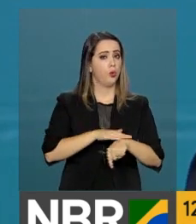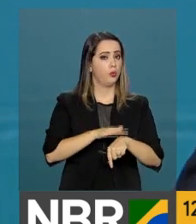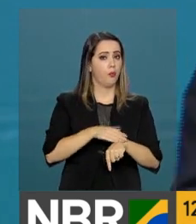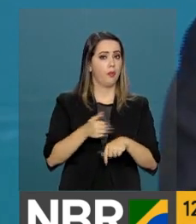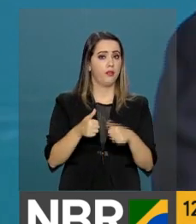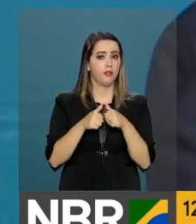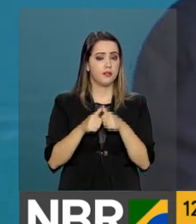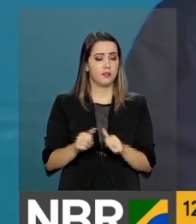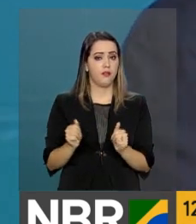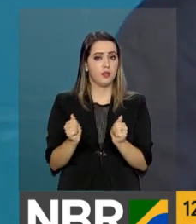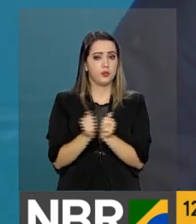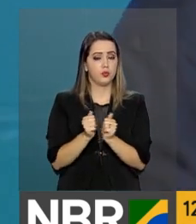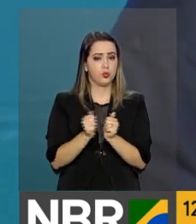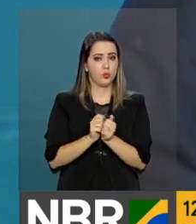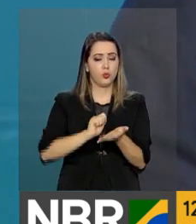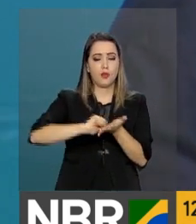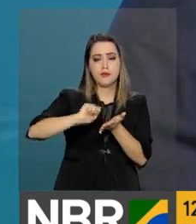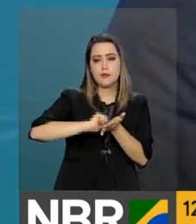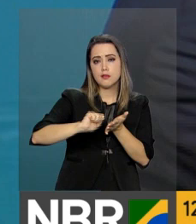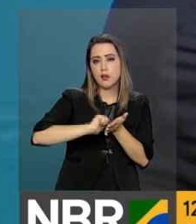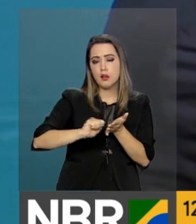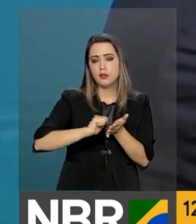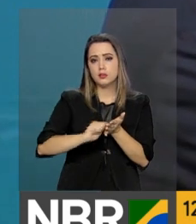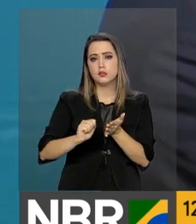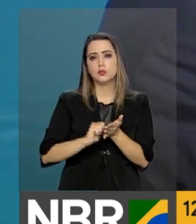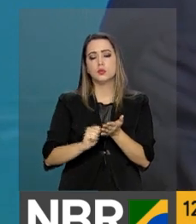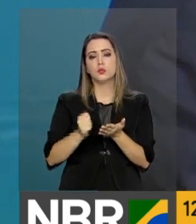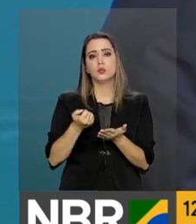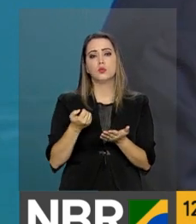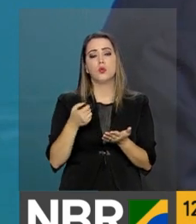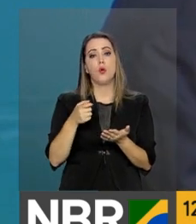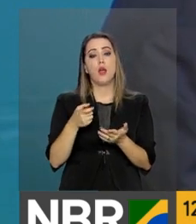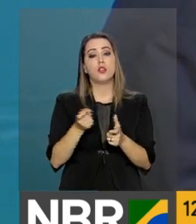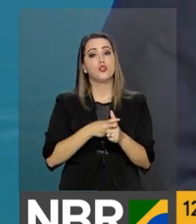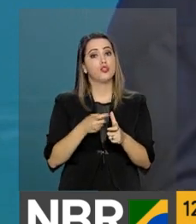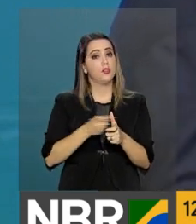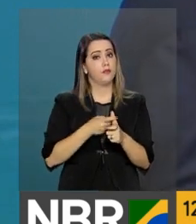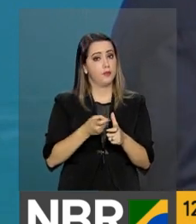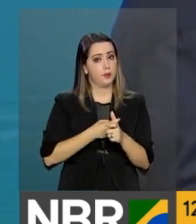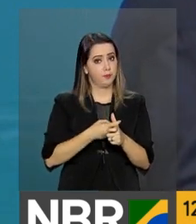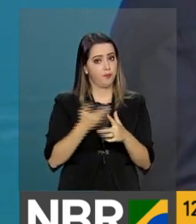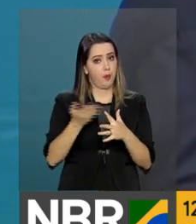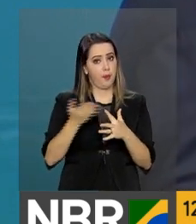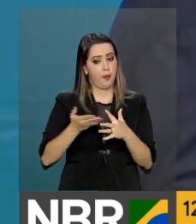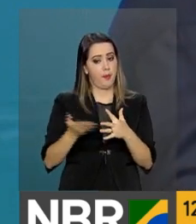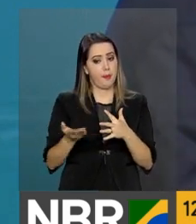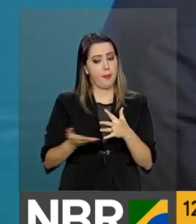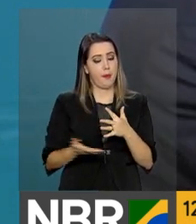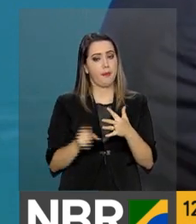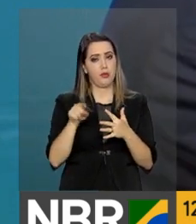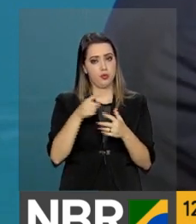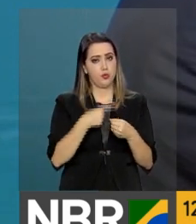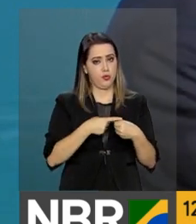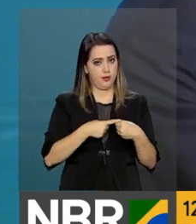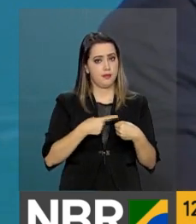aqui, penso eu assinando a questão do parcelamento dos débitos previdenciários,